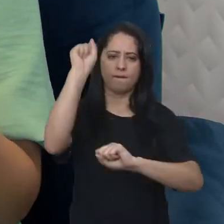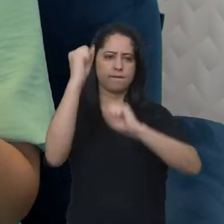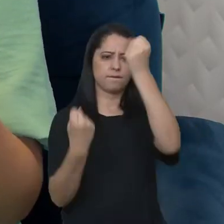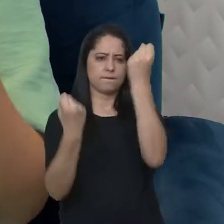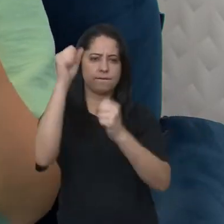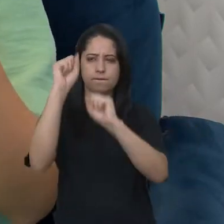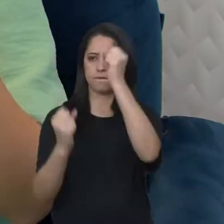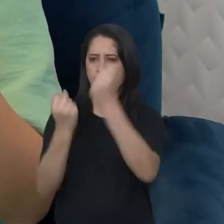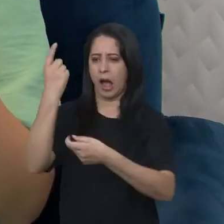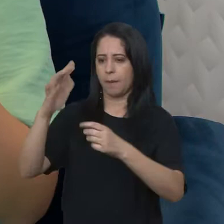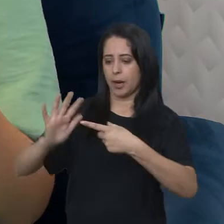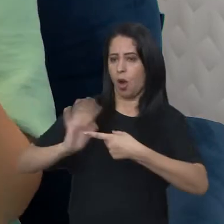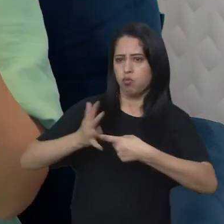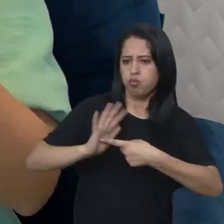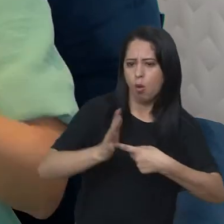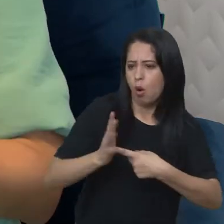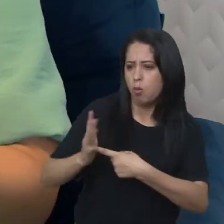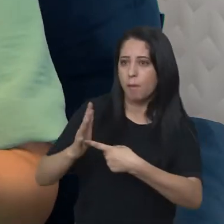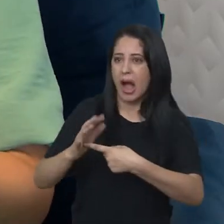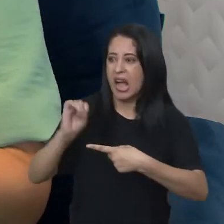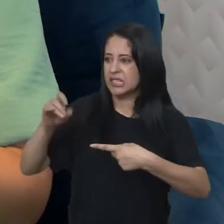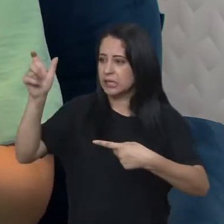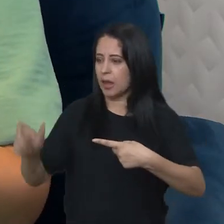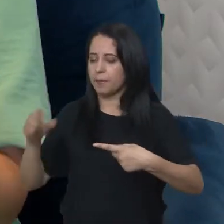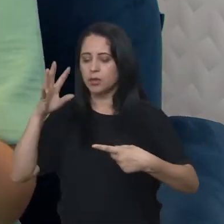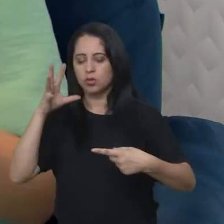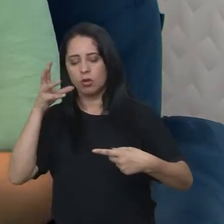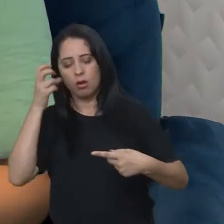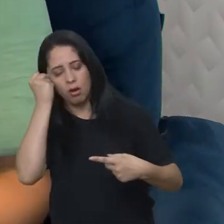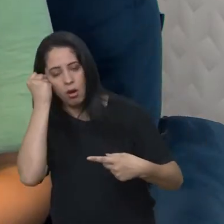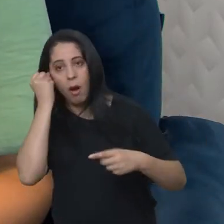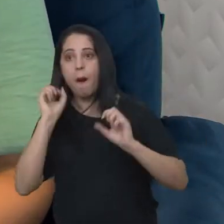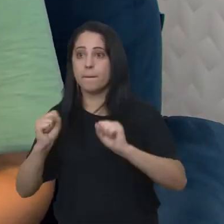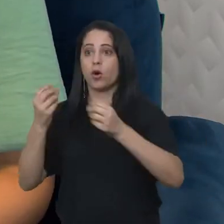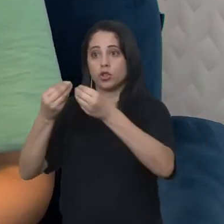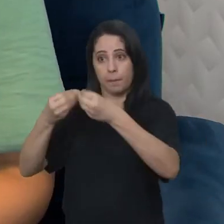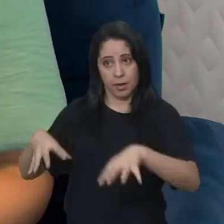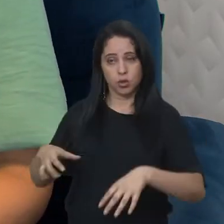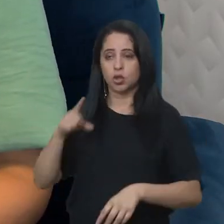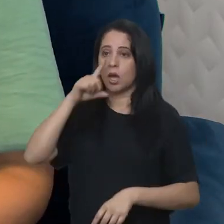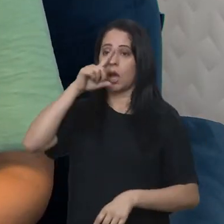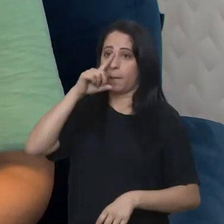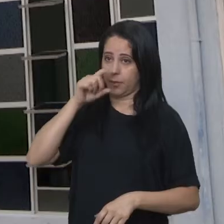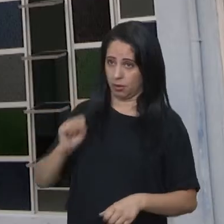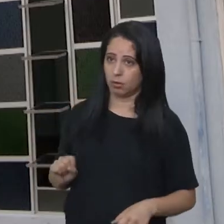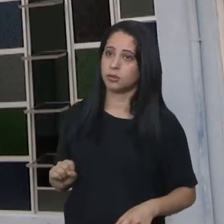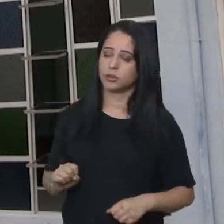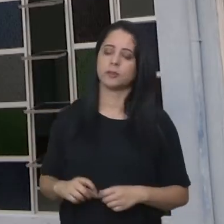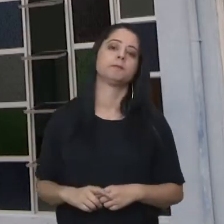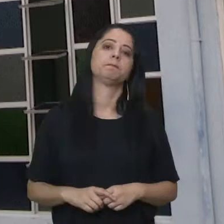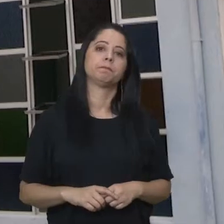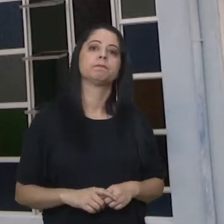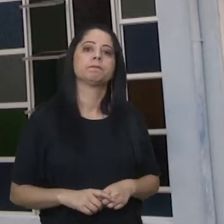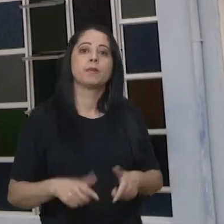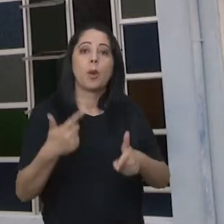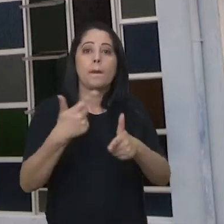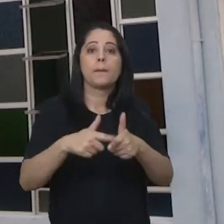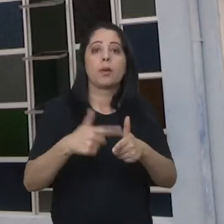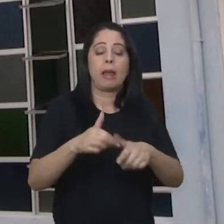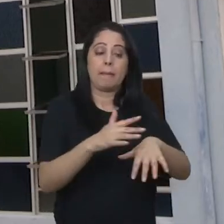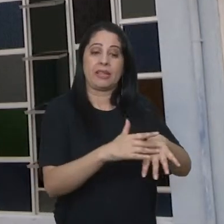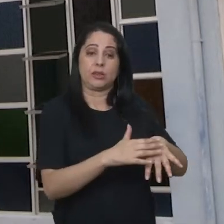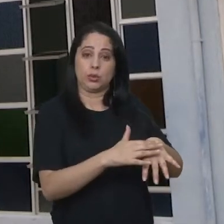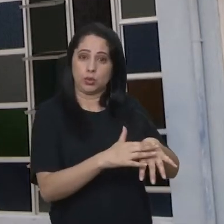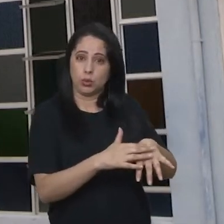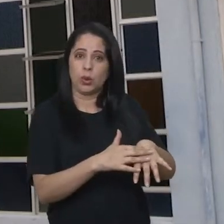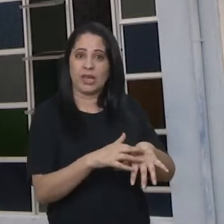é uma doença que o leva a ter um sono excessivo, tudo isso pode ser muito prejudicial. Problemas como a narcolepsia